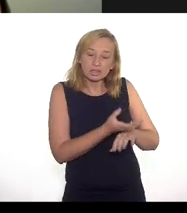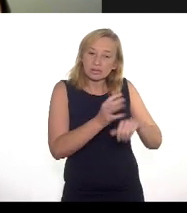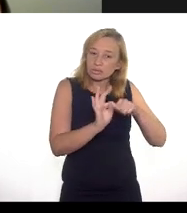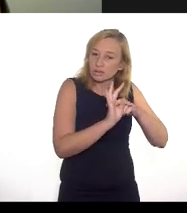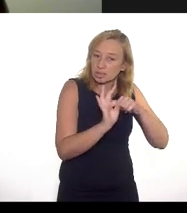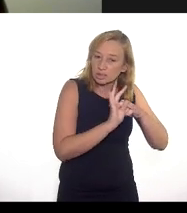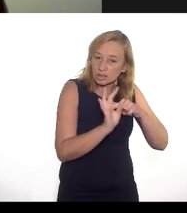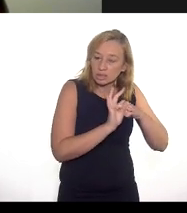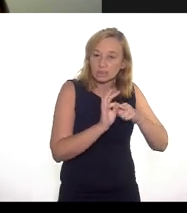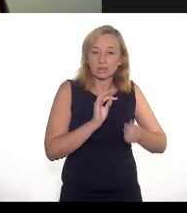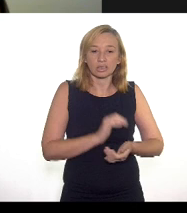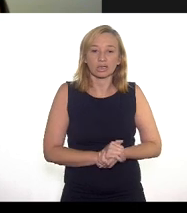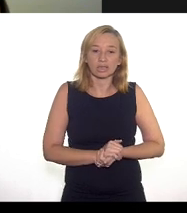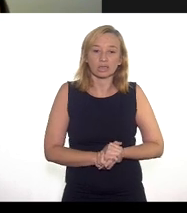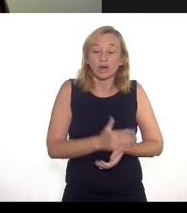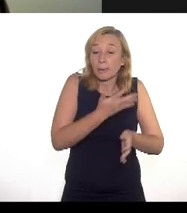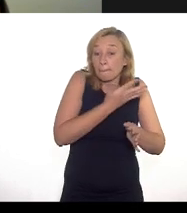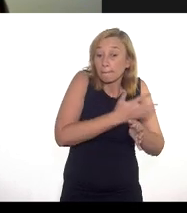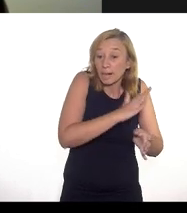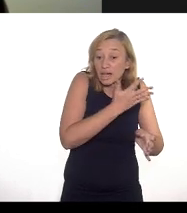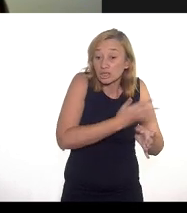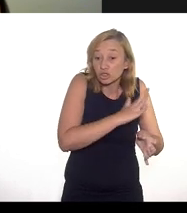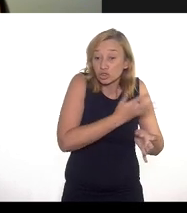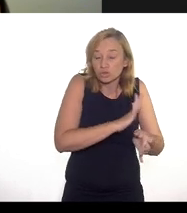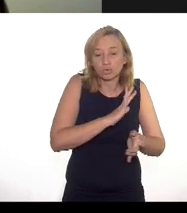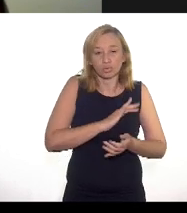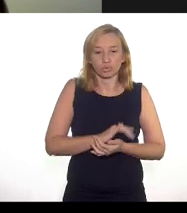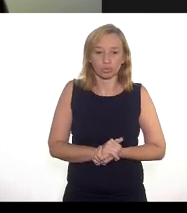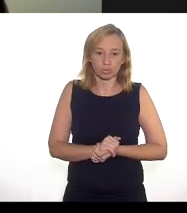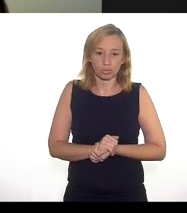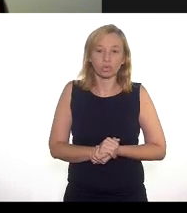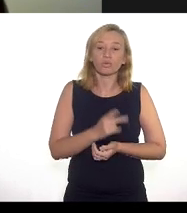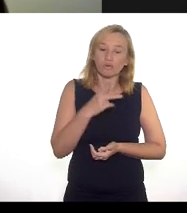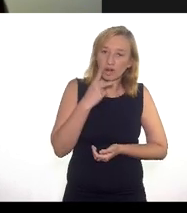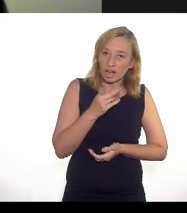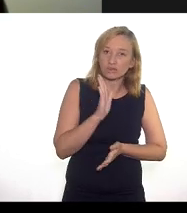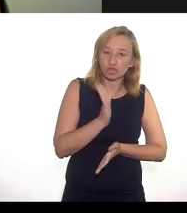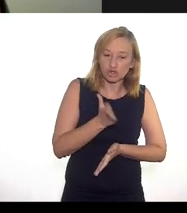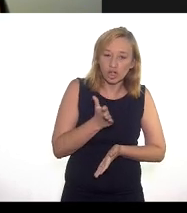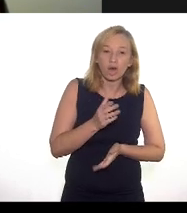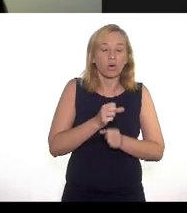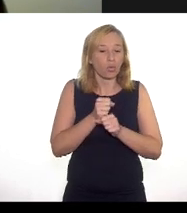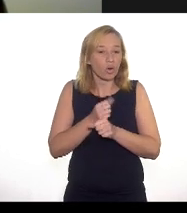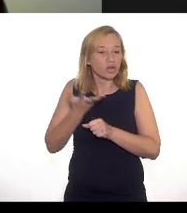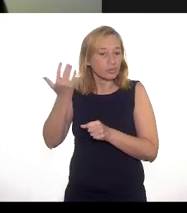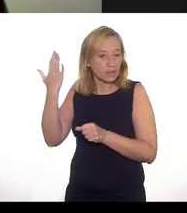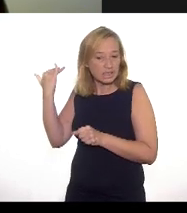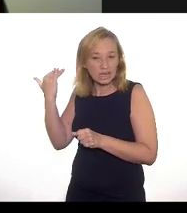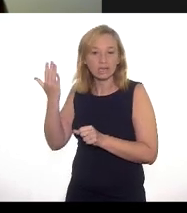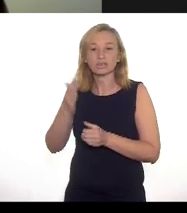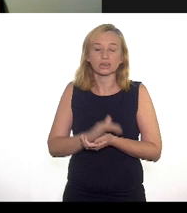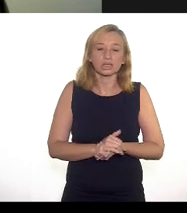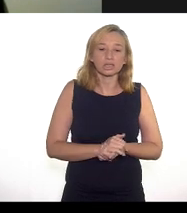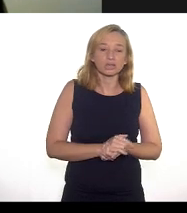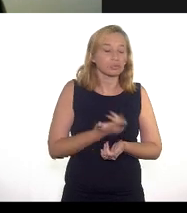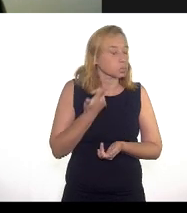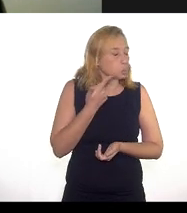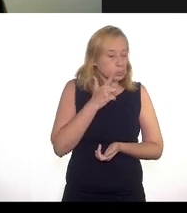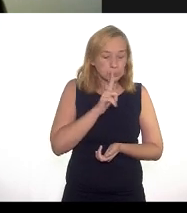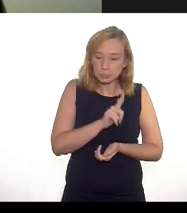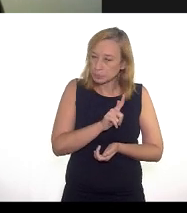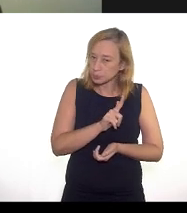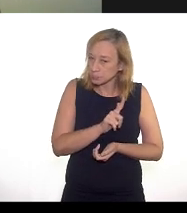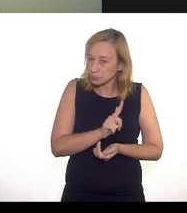técnicas de caráter prático, como foi falado, o ano passado a gente não conseguiu,